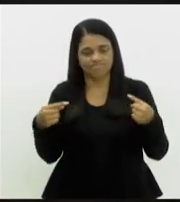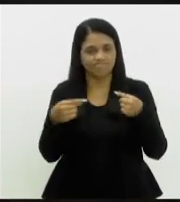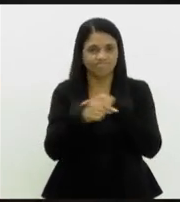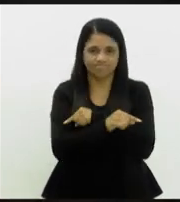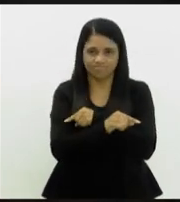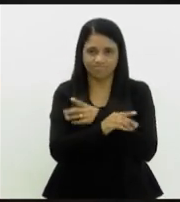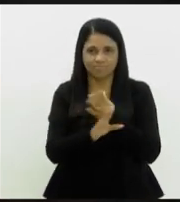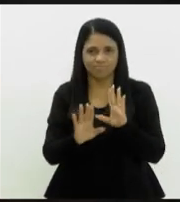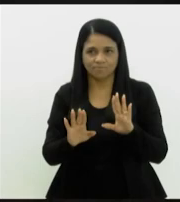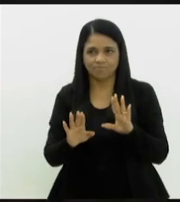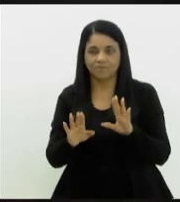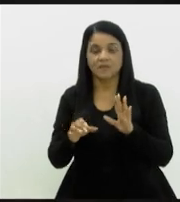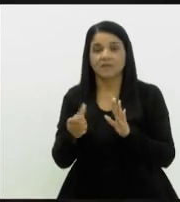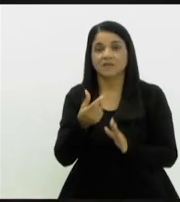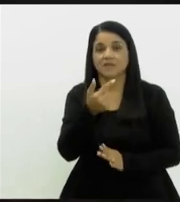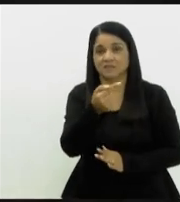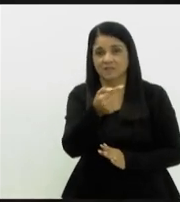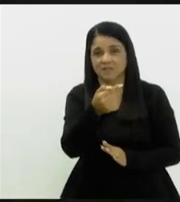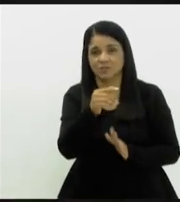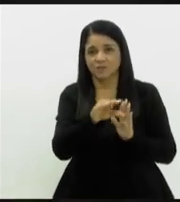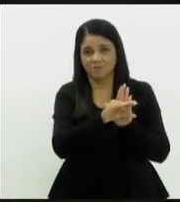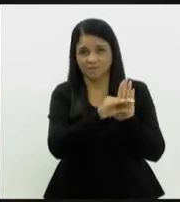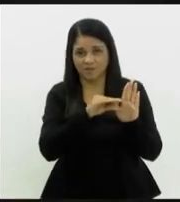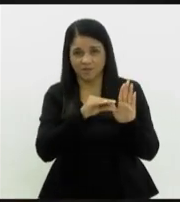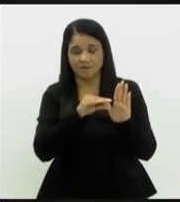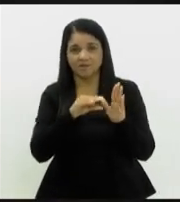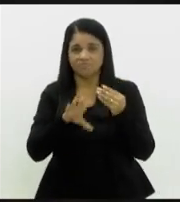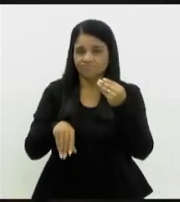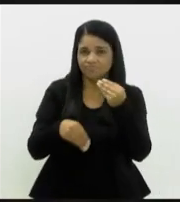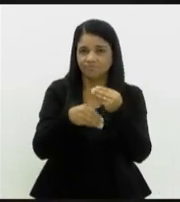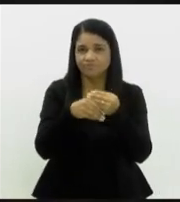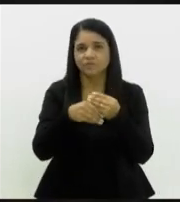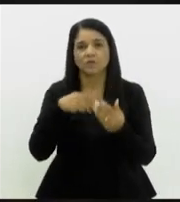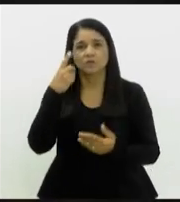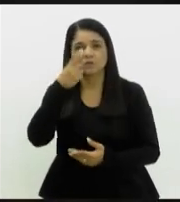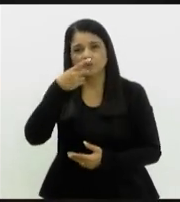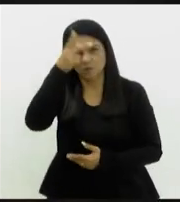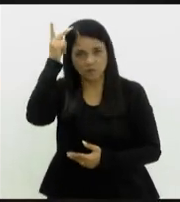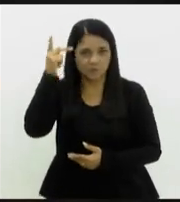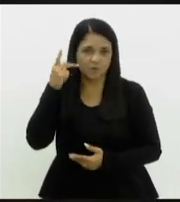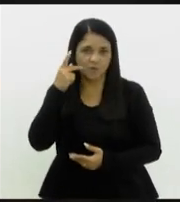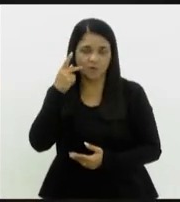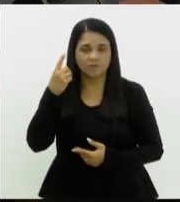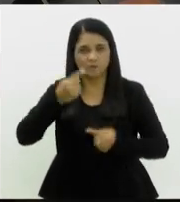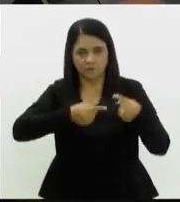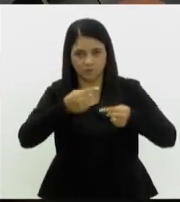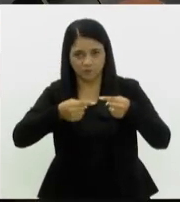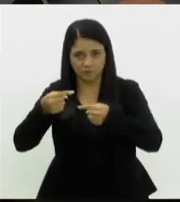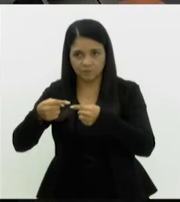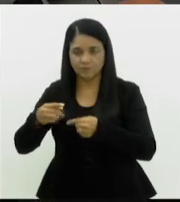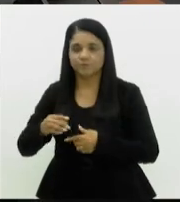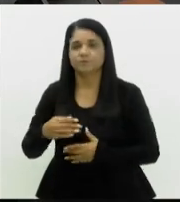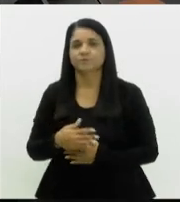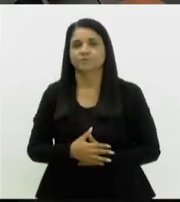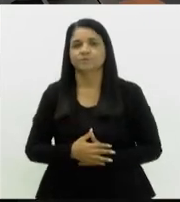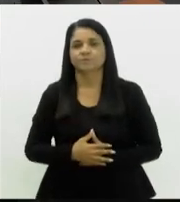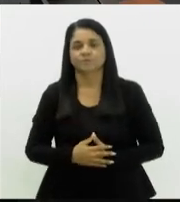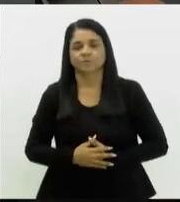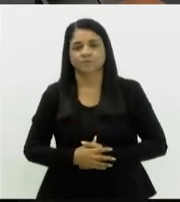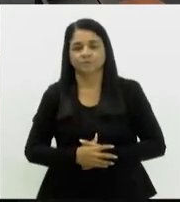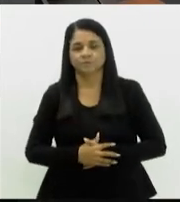sétima, que é a emenda aditiva, deputado Luiz Paulo, para discutir, por gentileza.